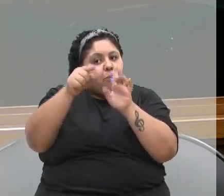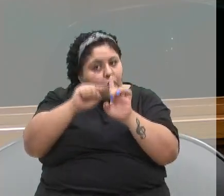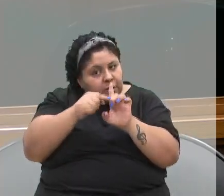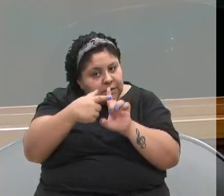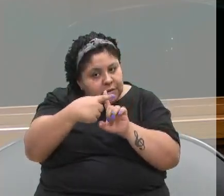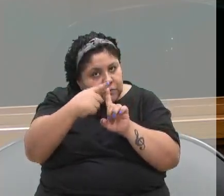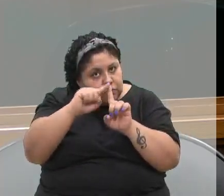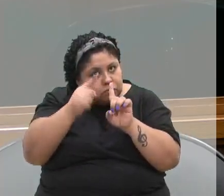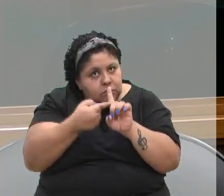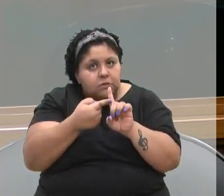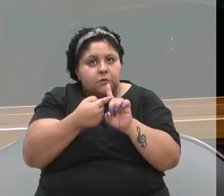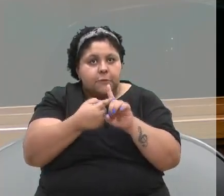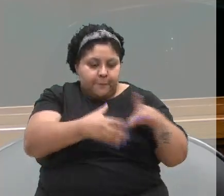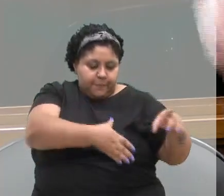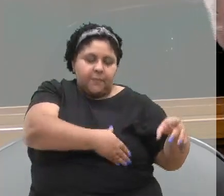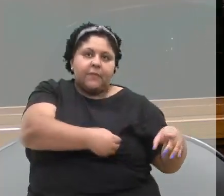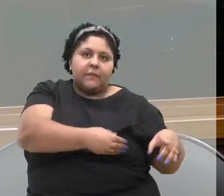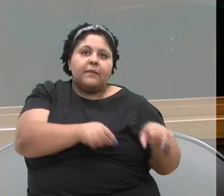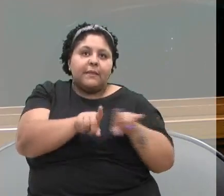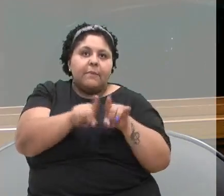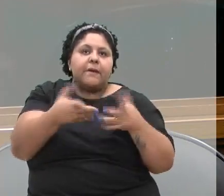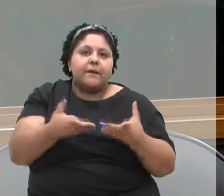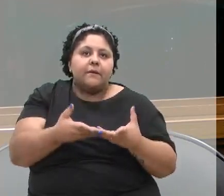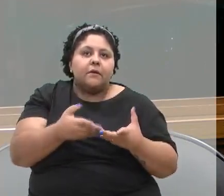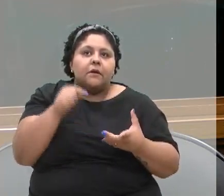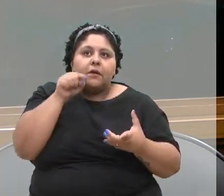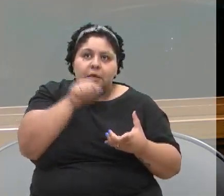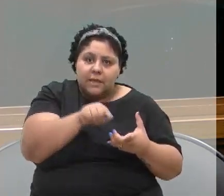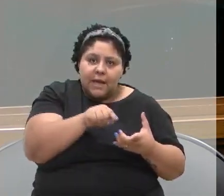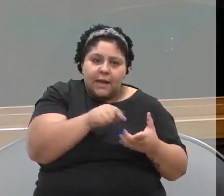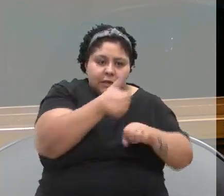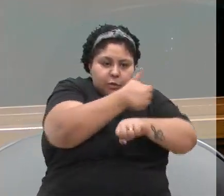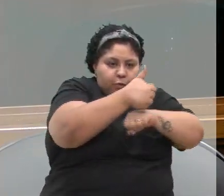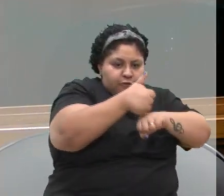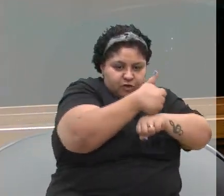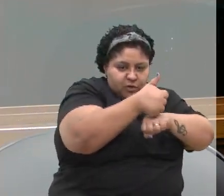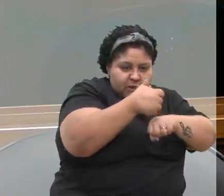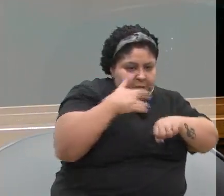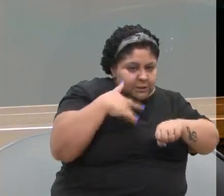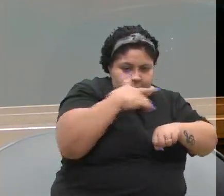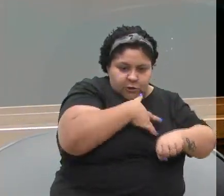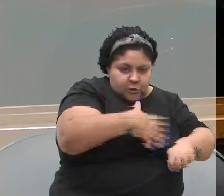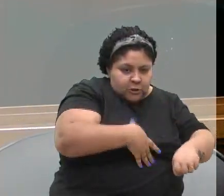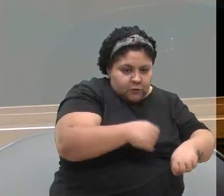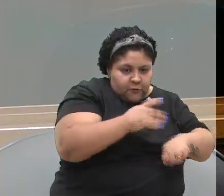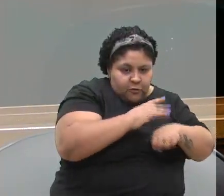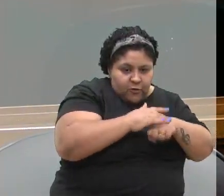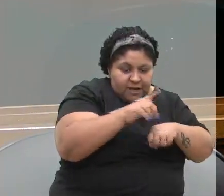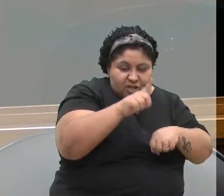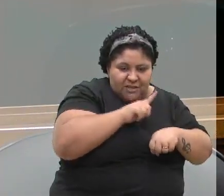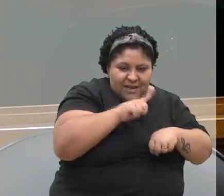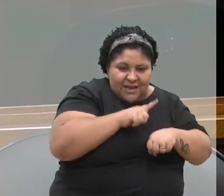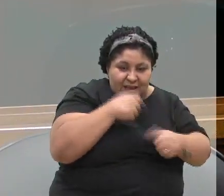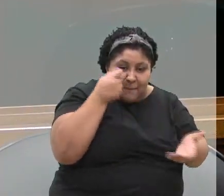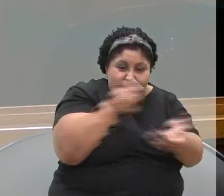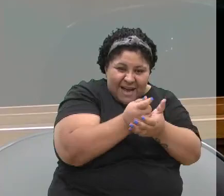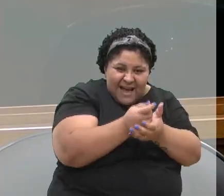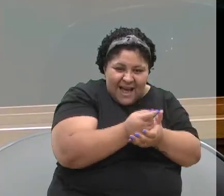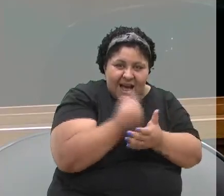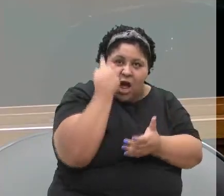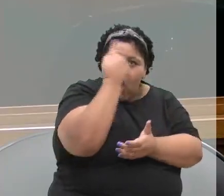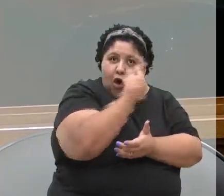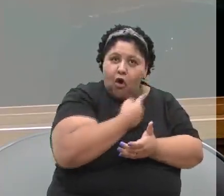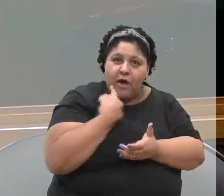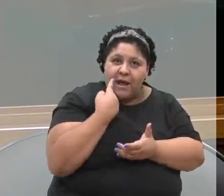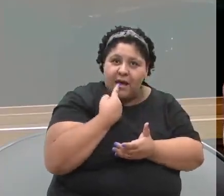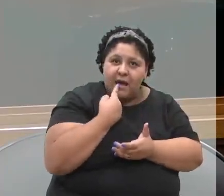aleitamento materno, tem que cuidar das crianças. E elas, ACS, se o filho ficar doente, elas têm que pagar a hora para levar no